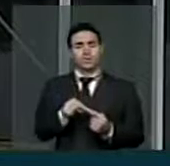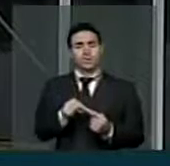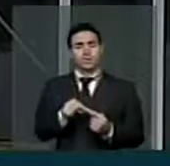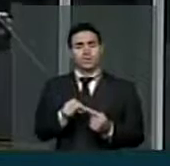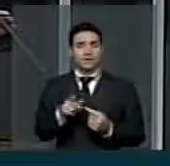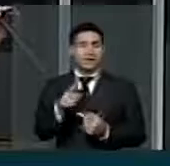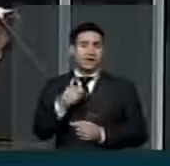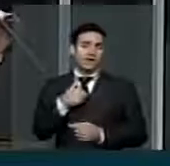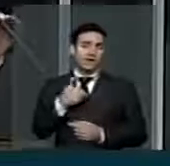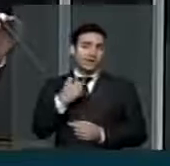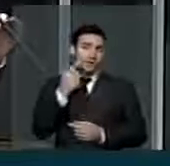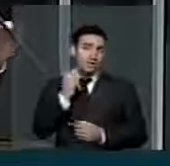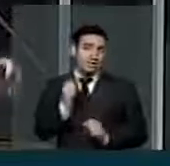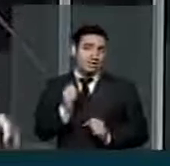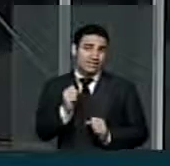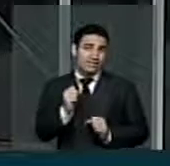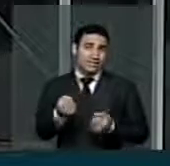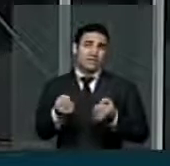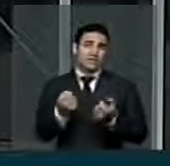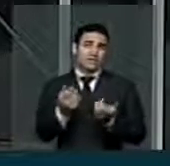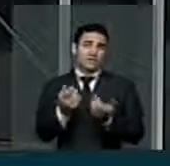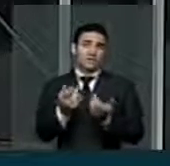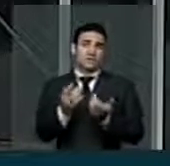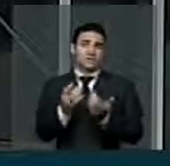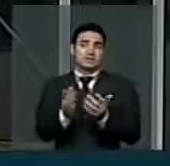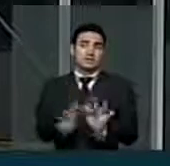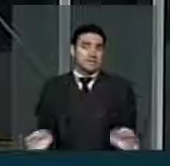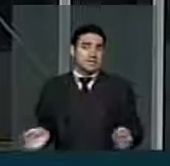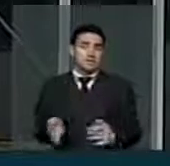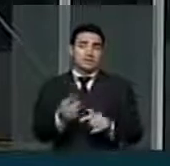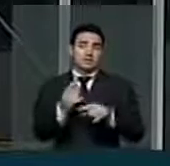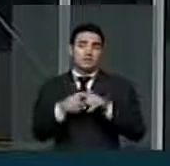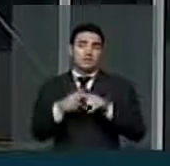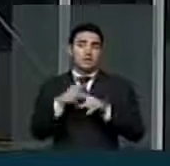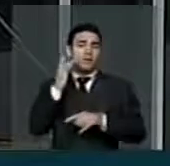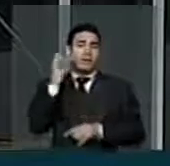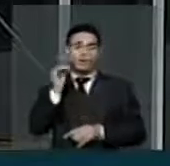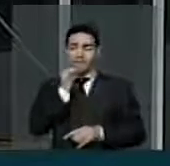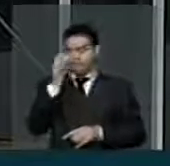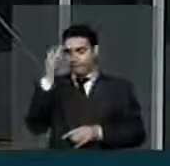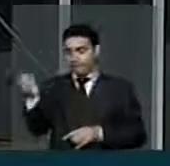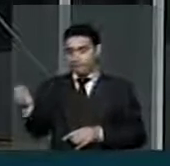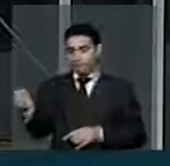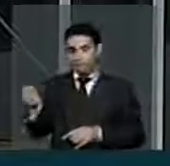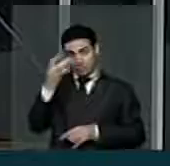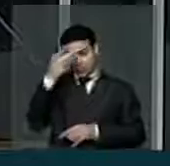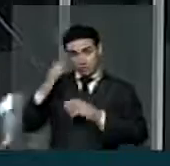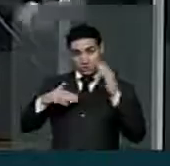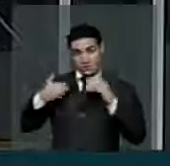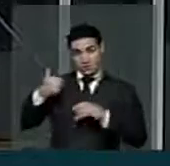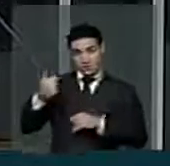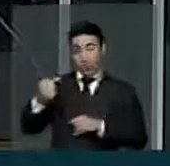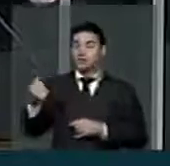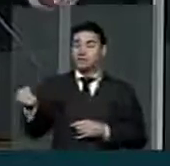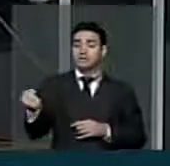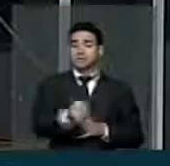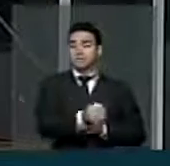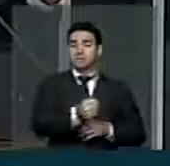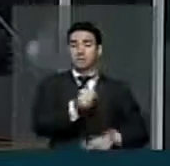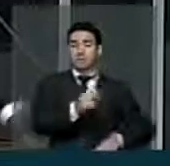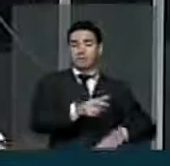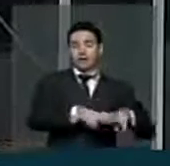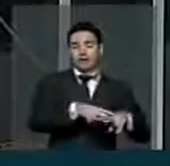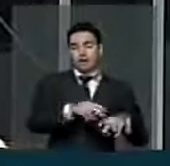pura e simplesmente para colocarmos no presídio, para colocarmos na cadeia a criança